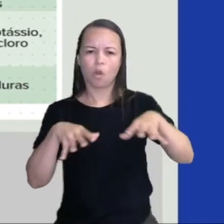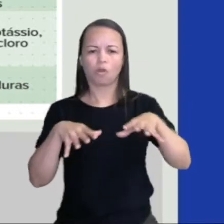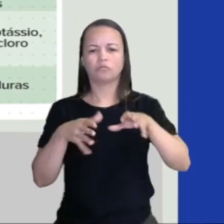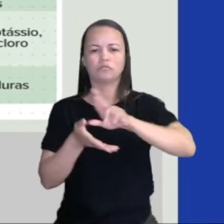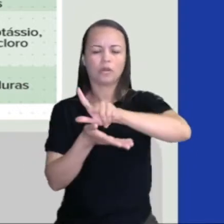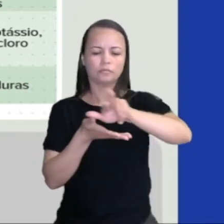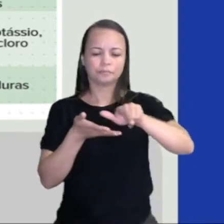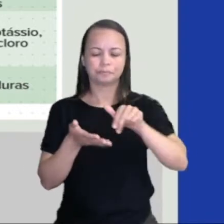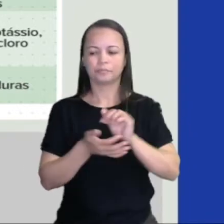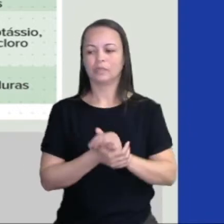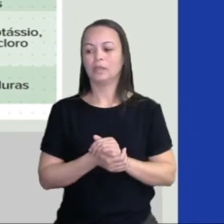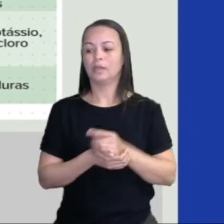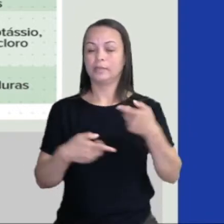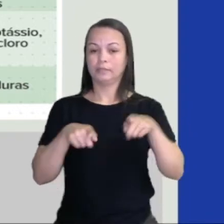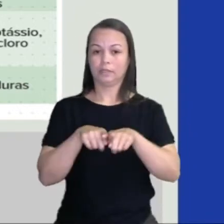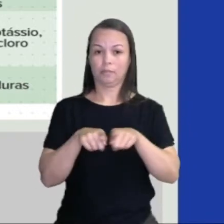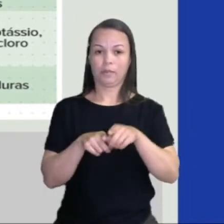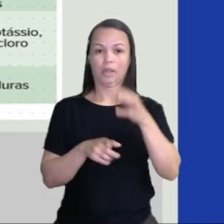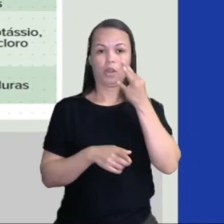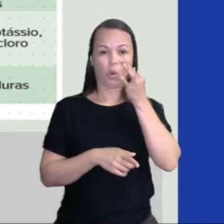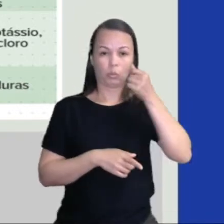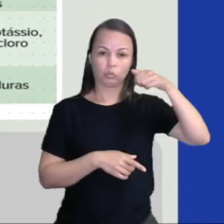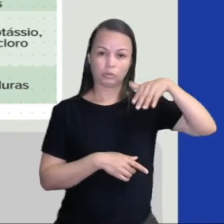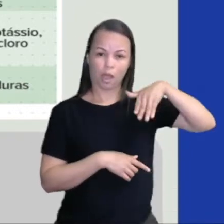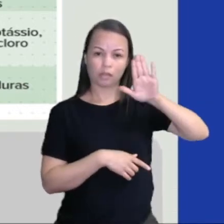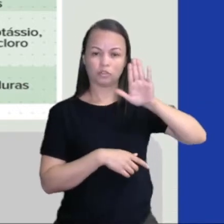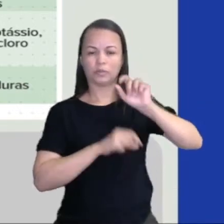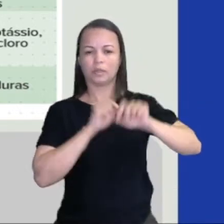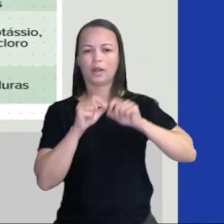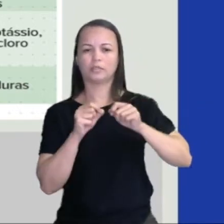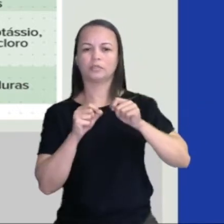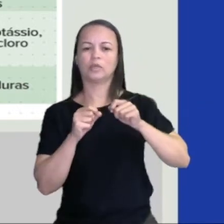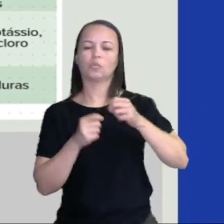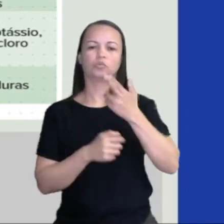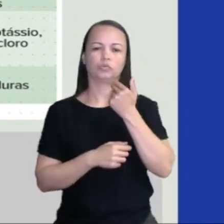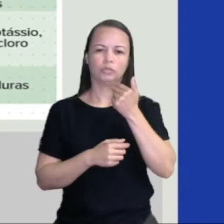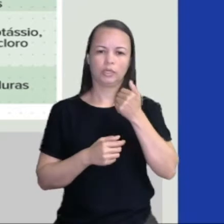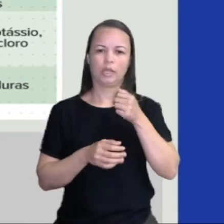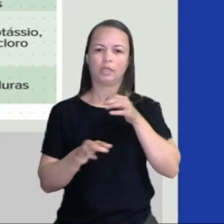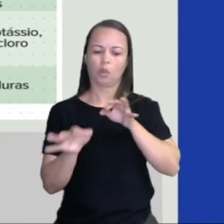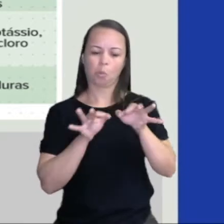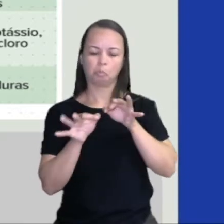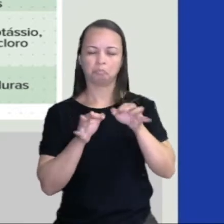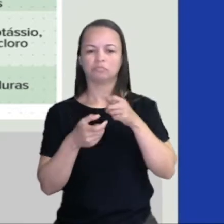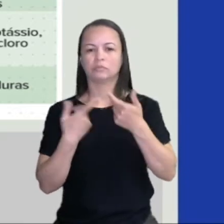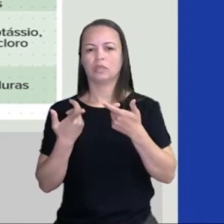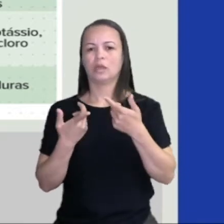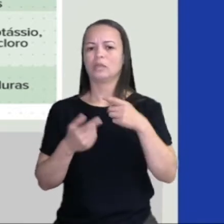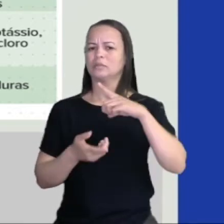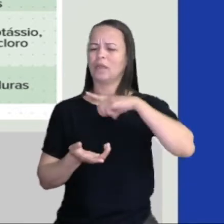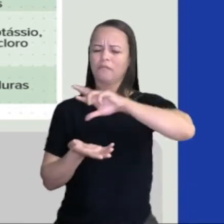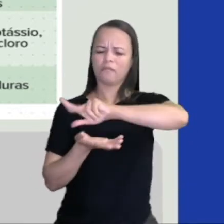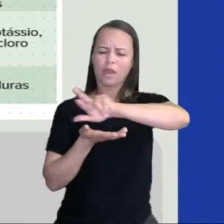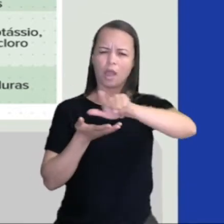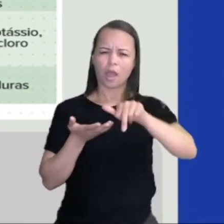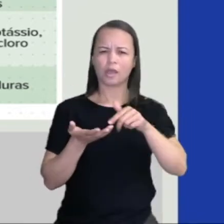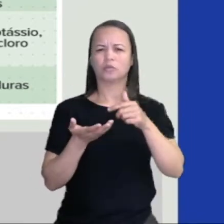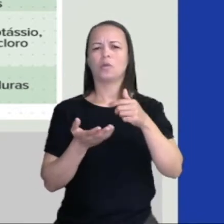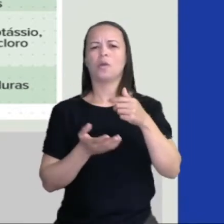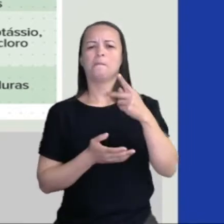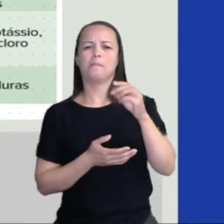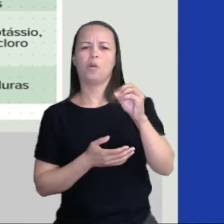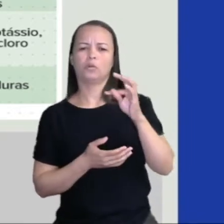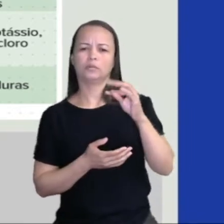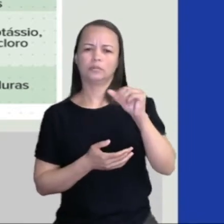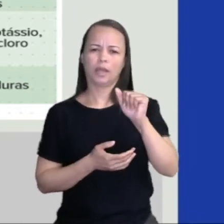dos sais minerais, que no caso aí também são nutrientes reguladores. Aí a gente tem o cálcio, o ferro, o potássio, o sódio, o flúor. E